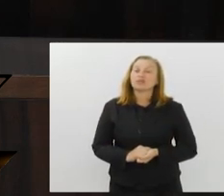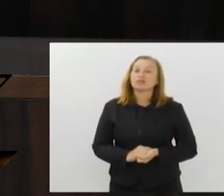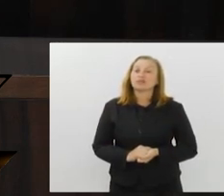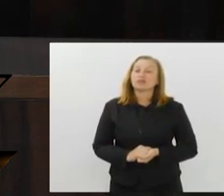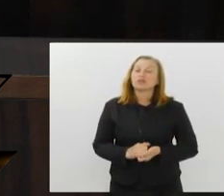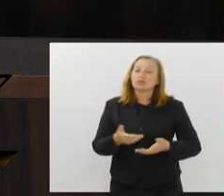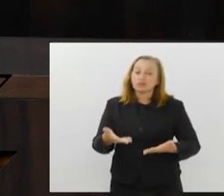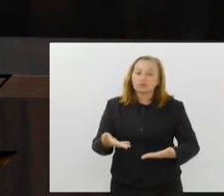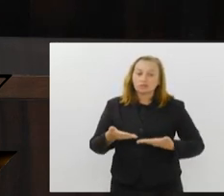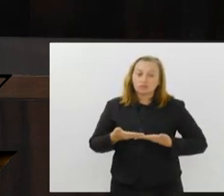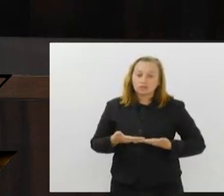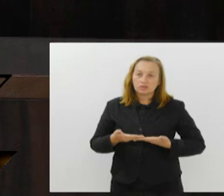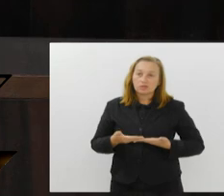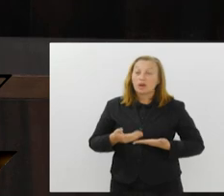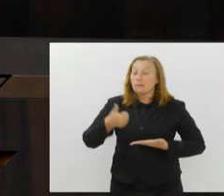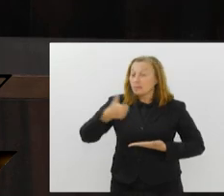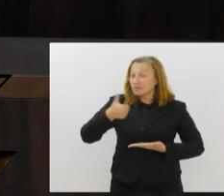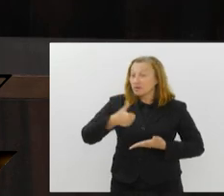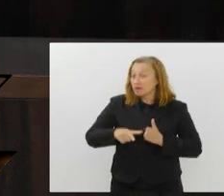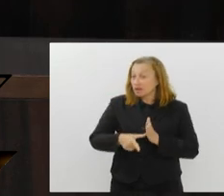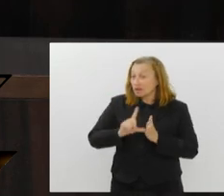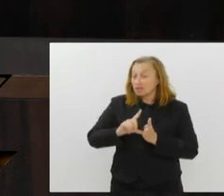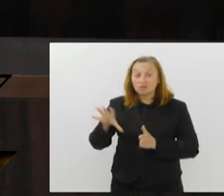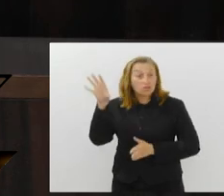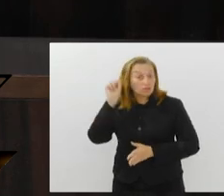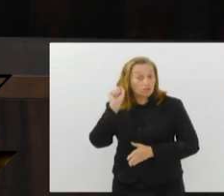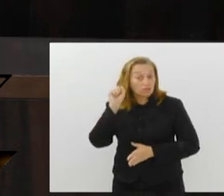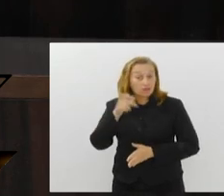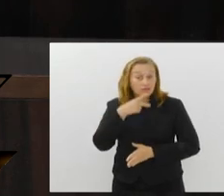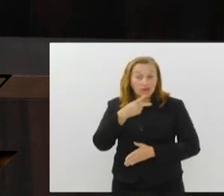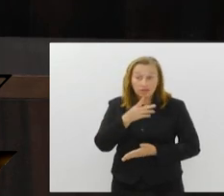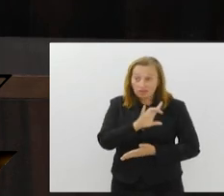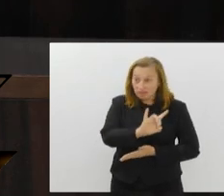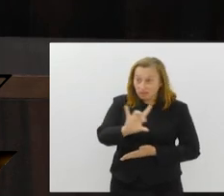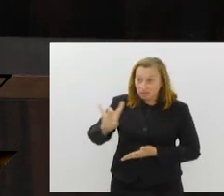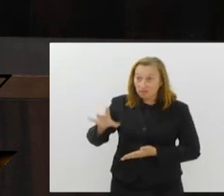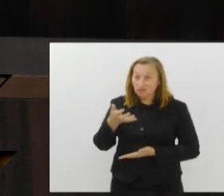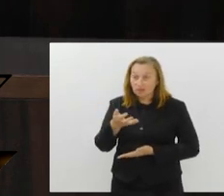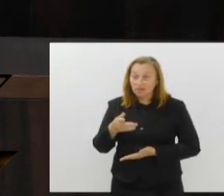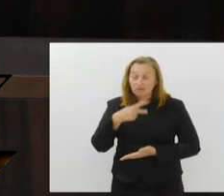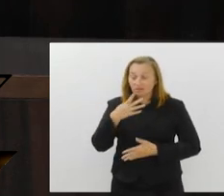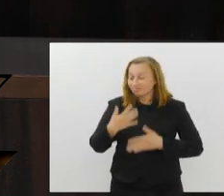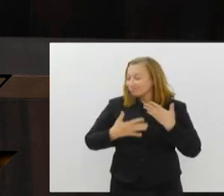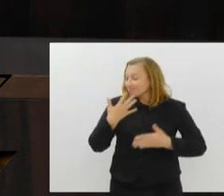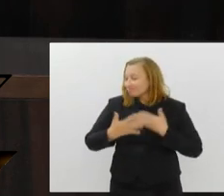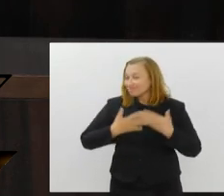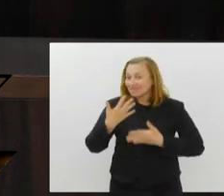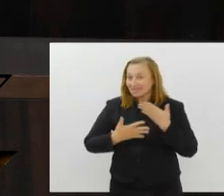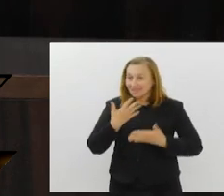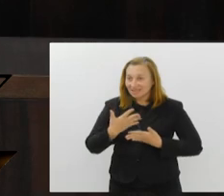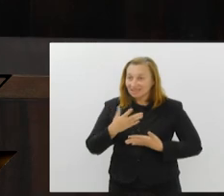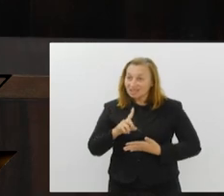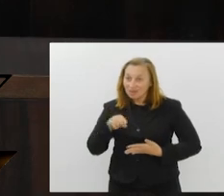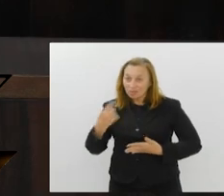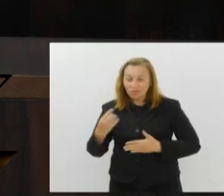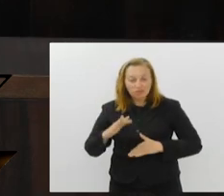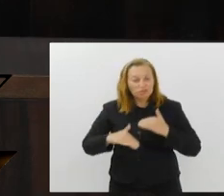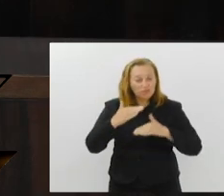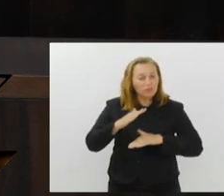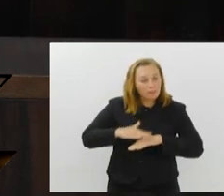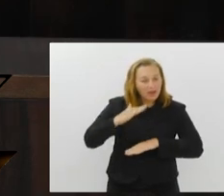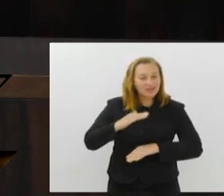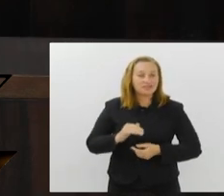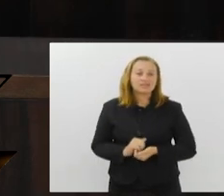chamar para bom primeiro antes de de ouvir essas saudações eu queria falar da minha alegria depois eu vou desenvolver um pouco